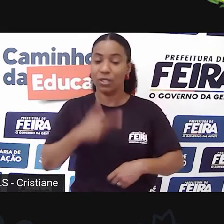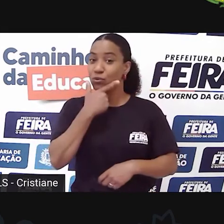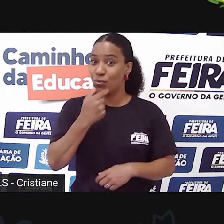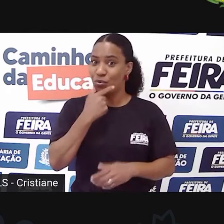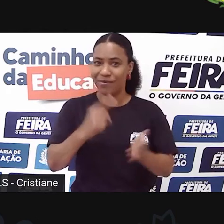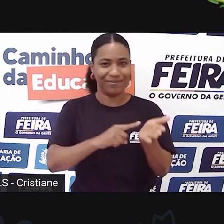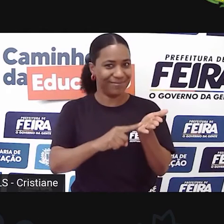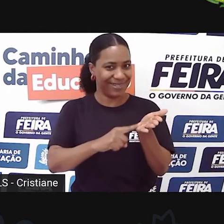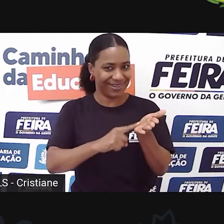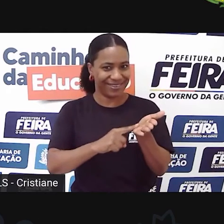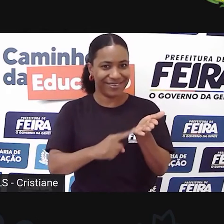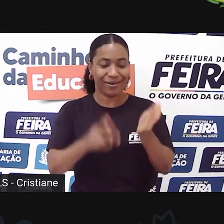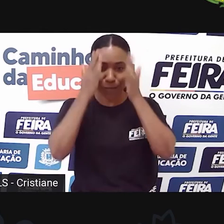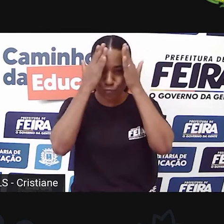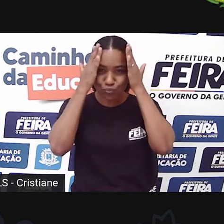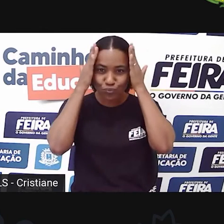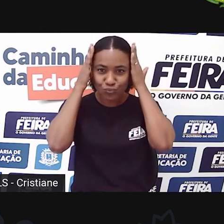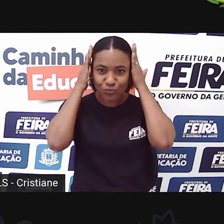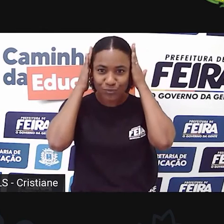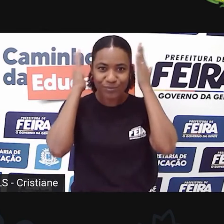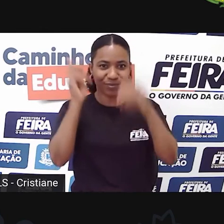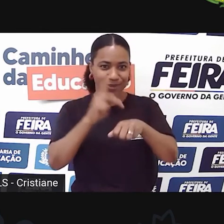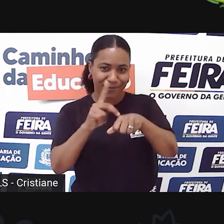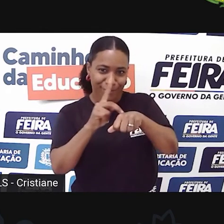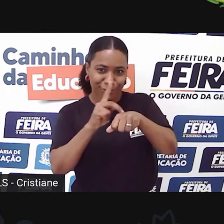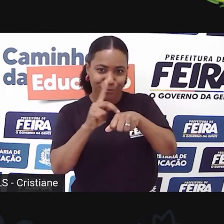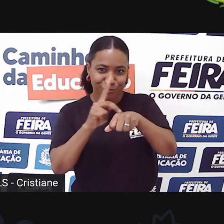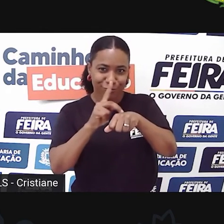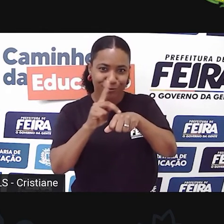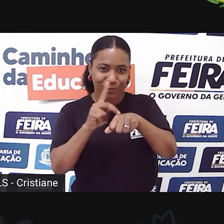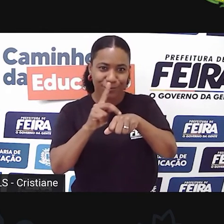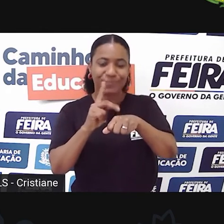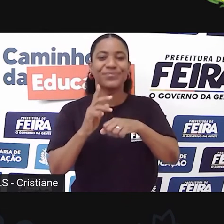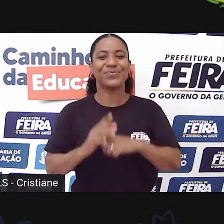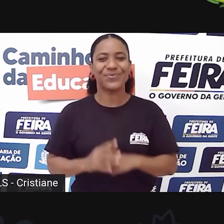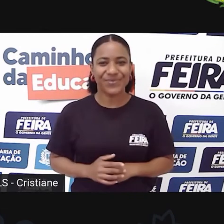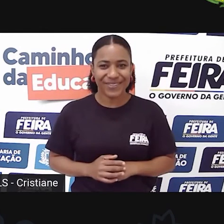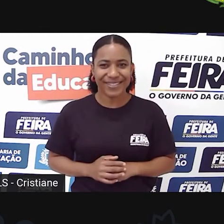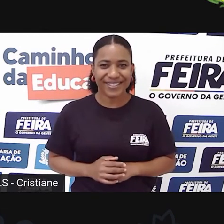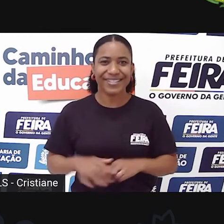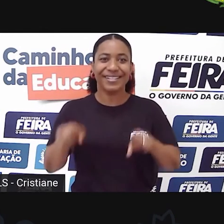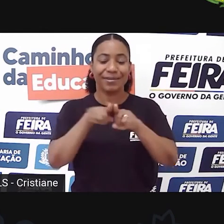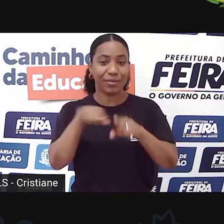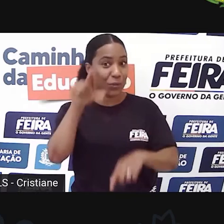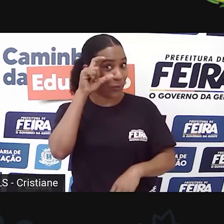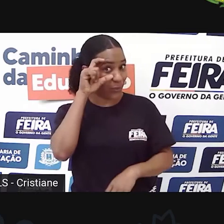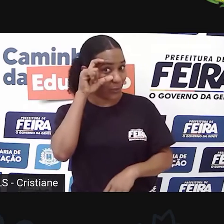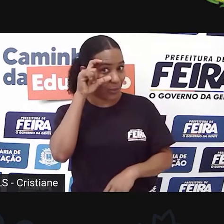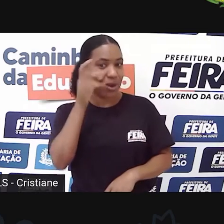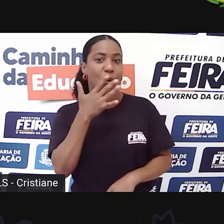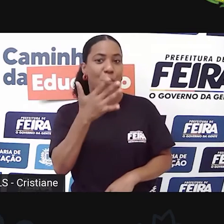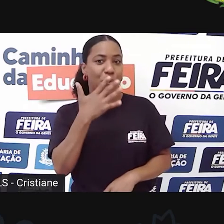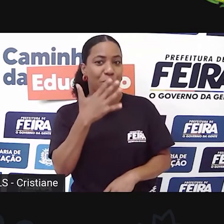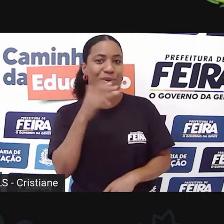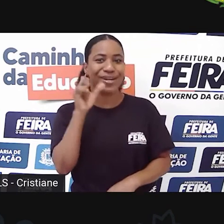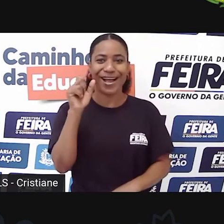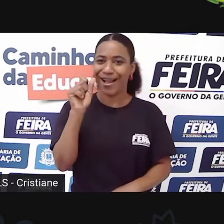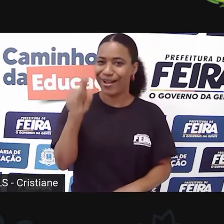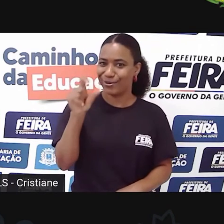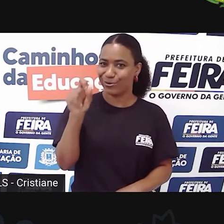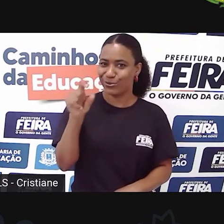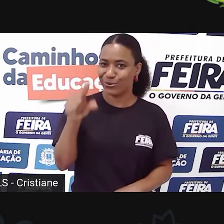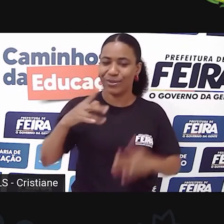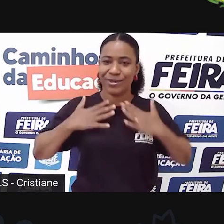homem branco, meu cabelo é preto, está cortado bem curto, estou usando um óculos de armação azul,